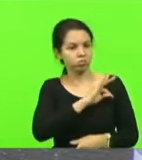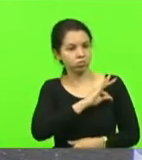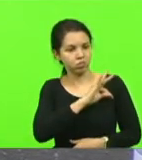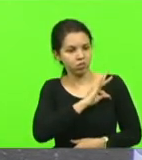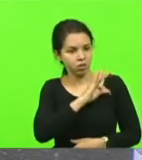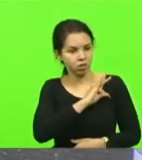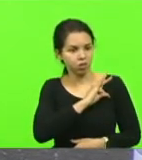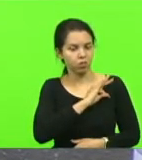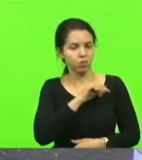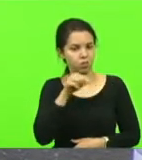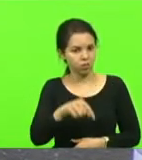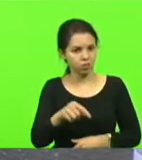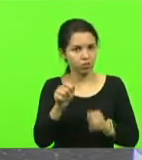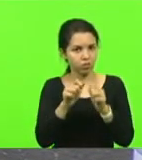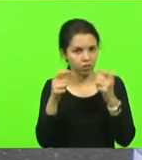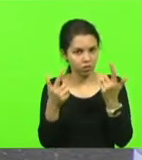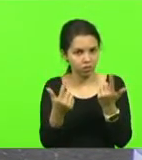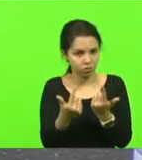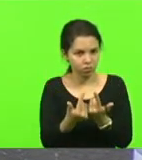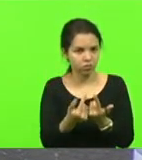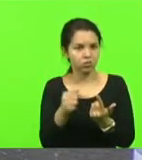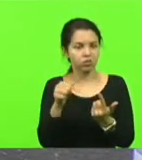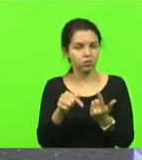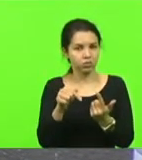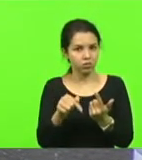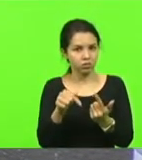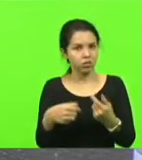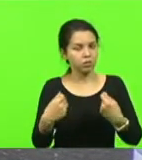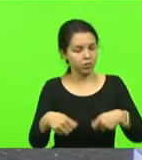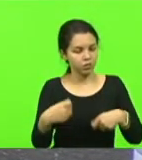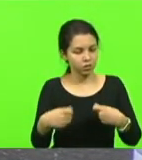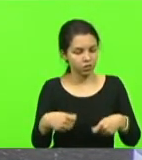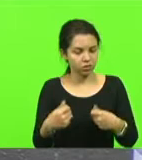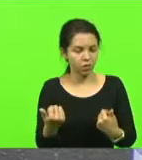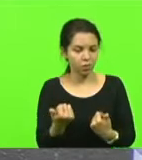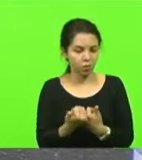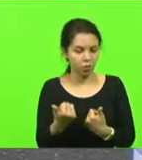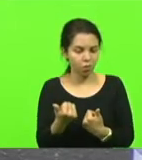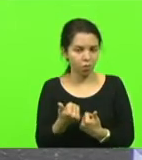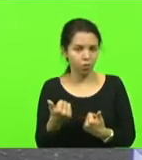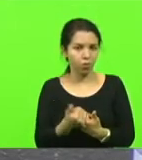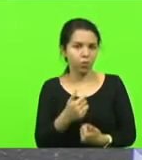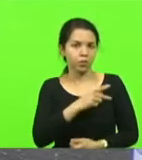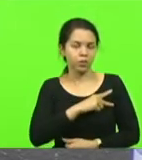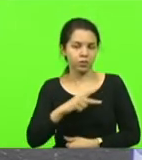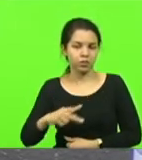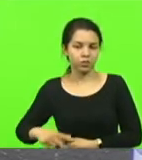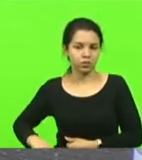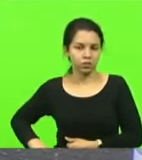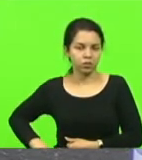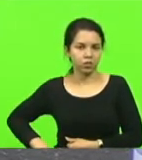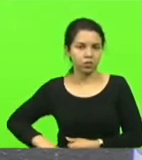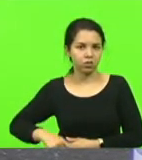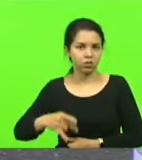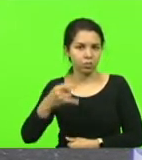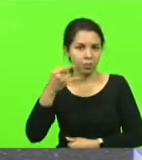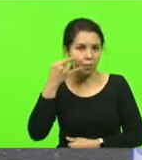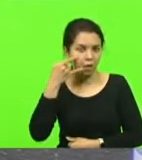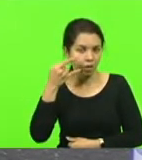própria casa, desta Assembleia, com o apoio, inclusive, do nosso presidente Mauro de